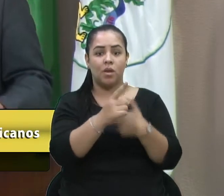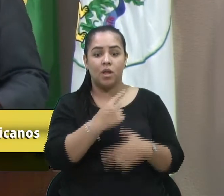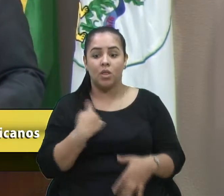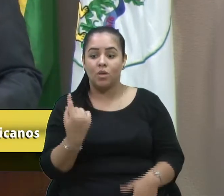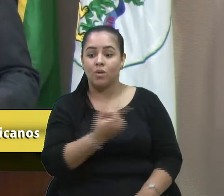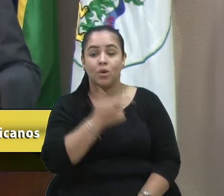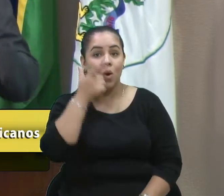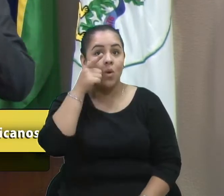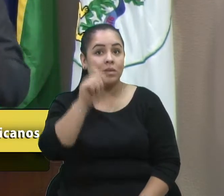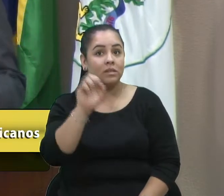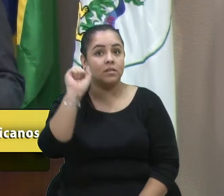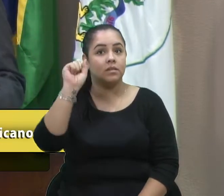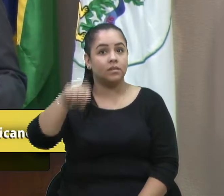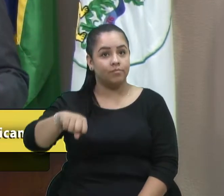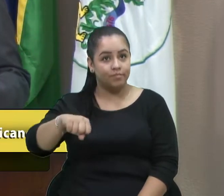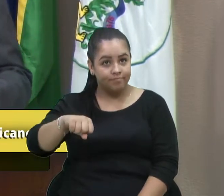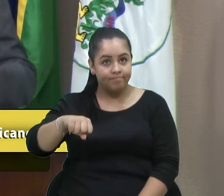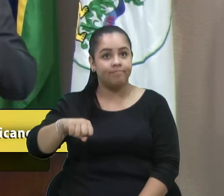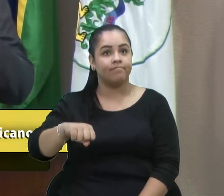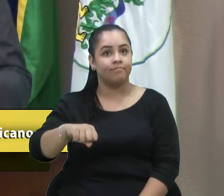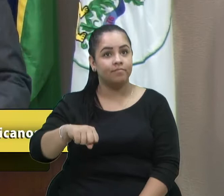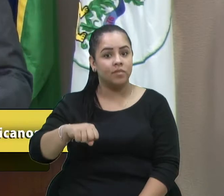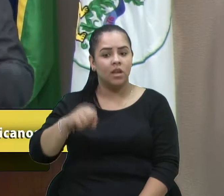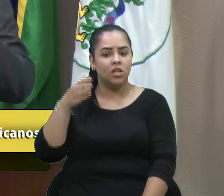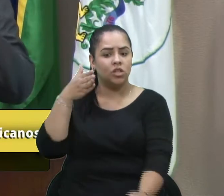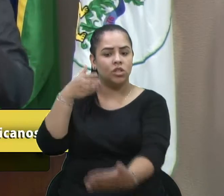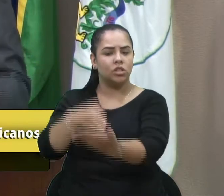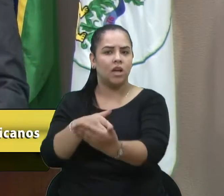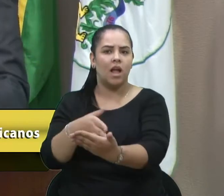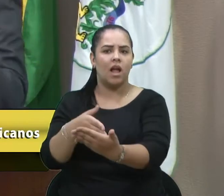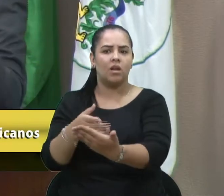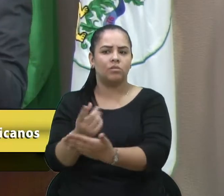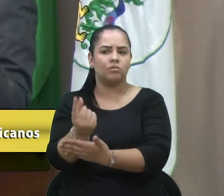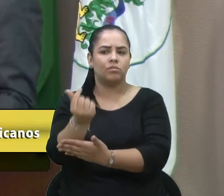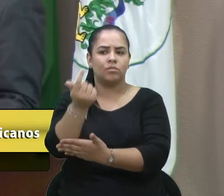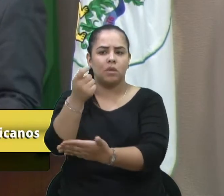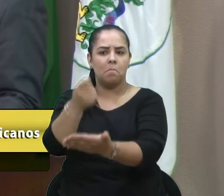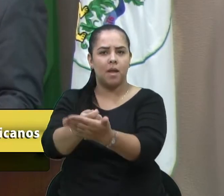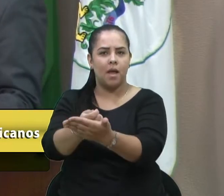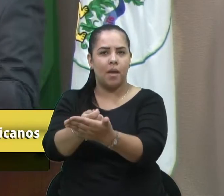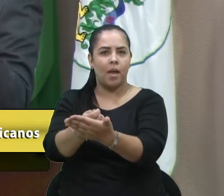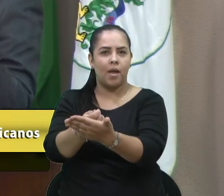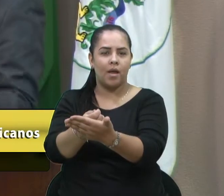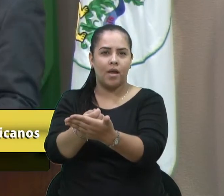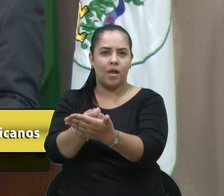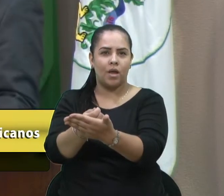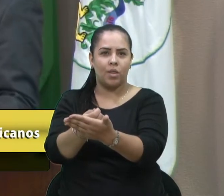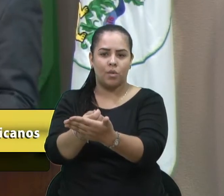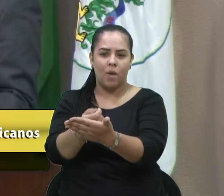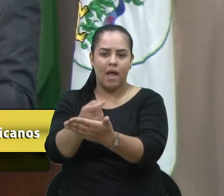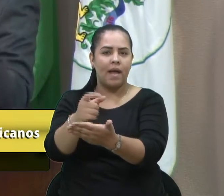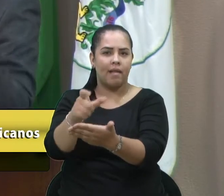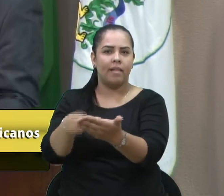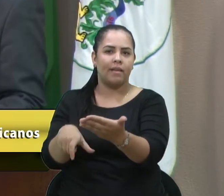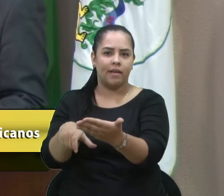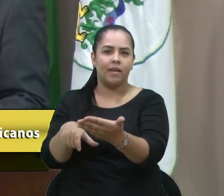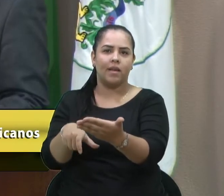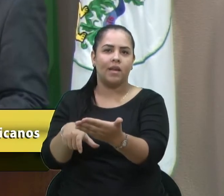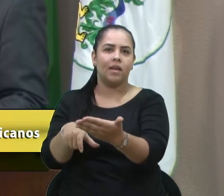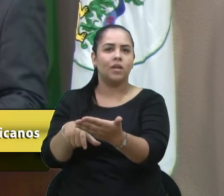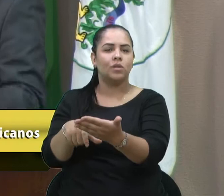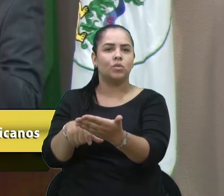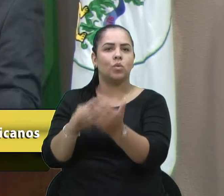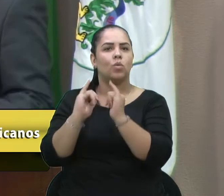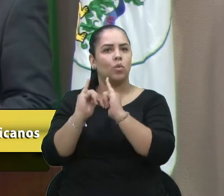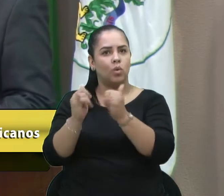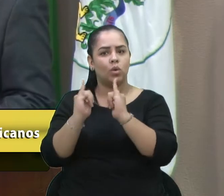sim, chegar num preço de uma passagem, de uma tarifa, que realmente a nossa